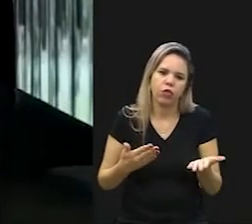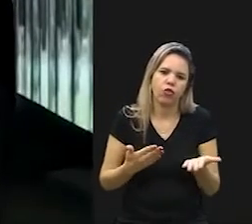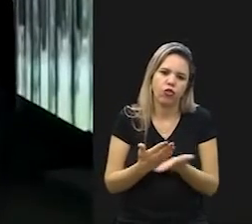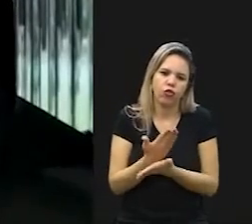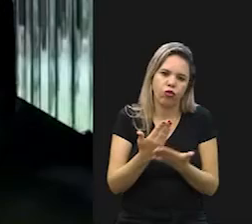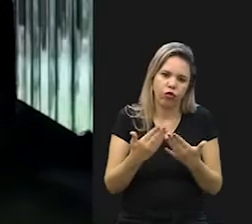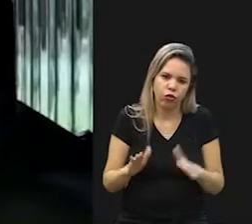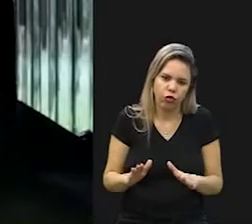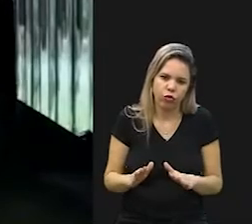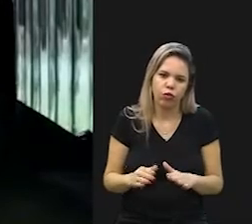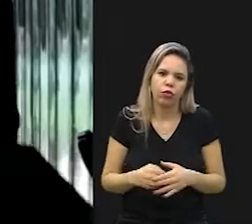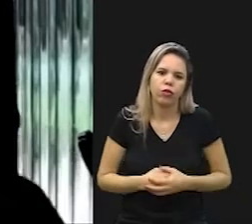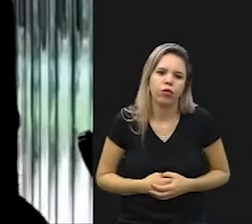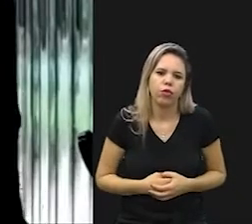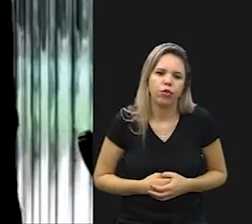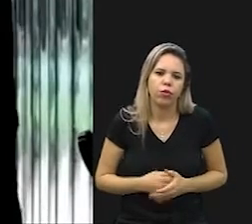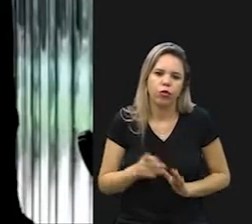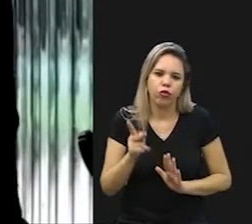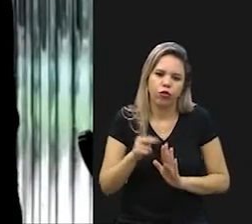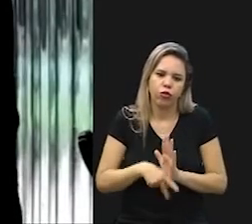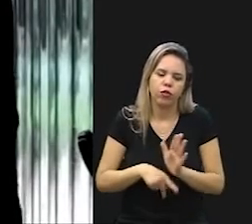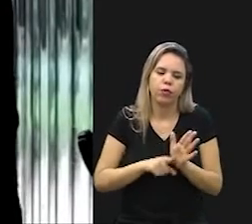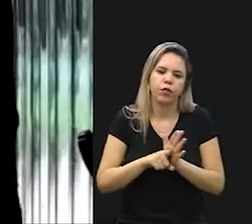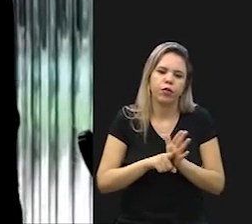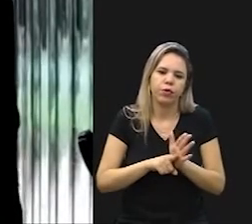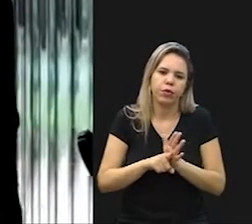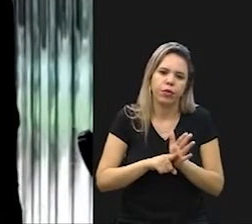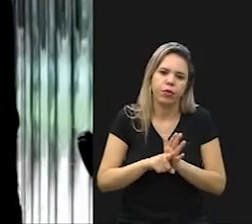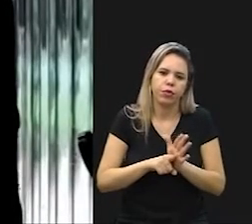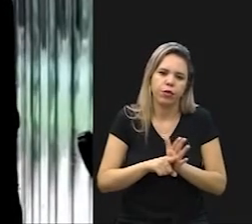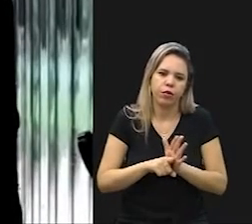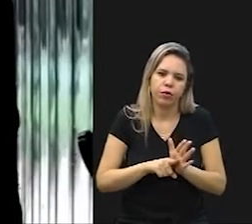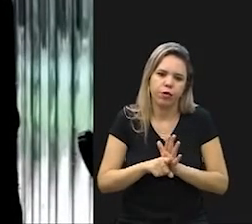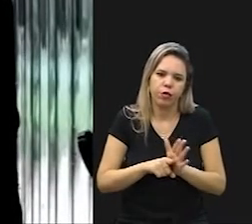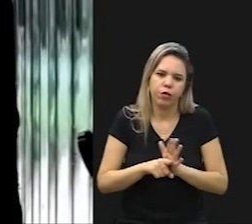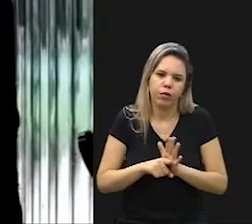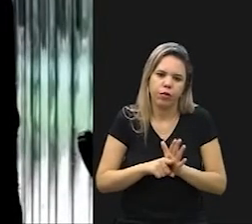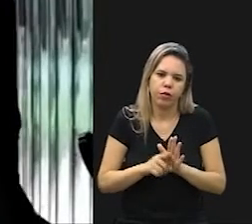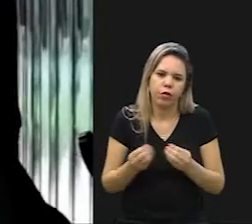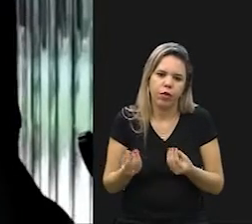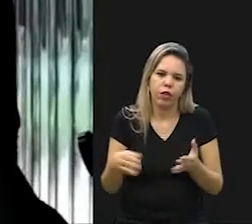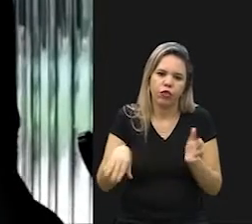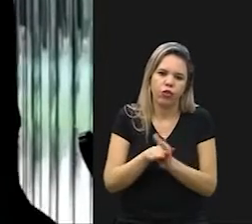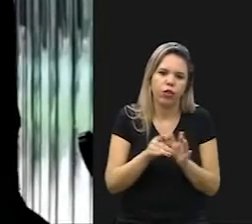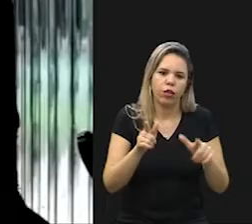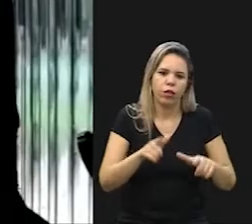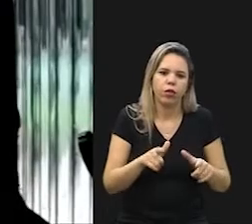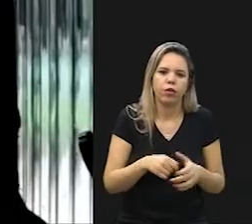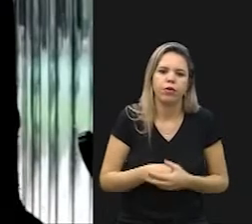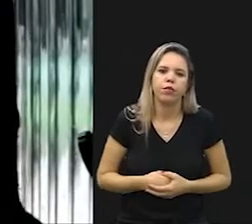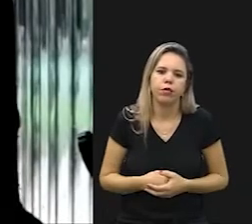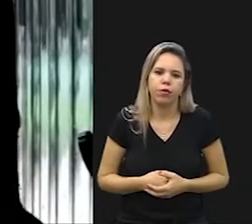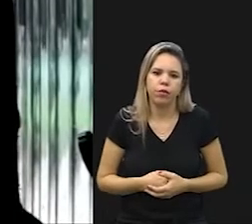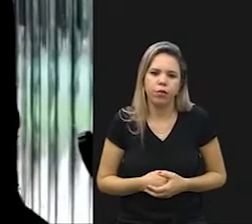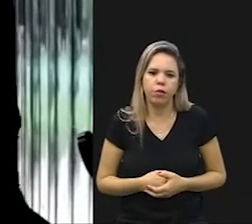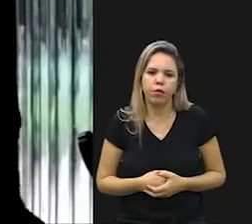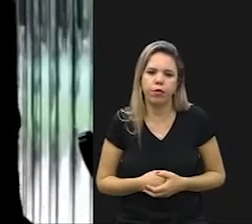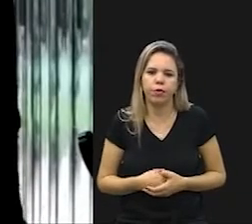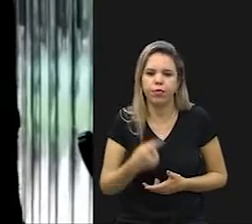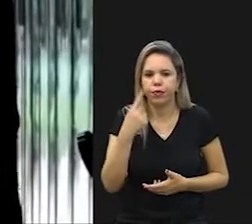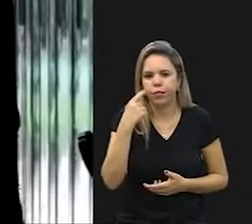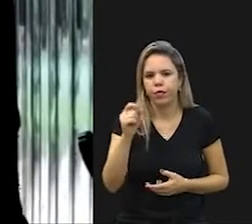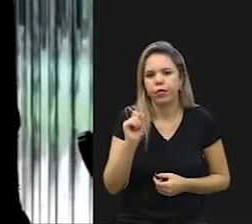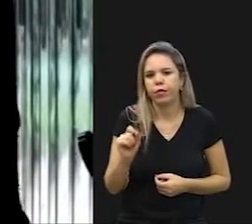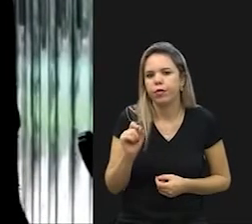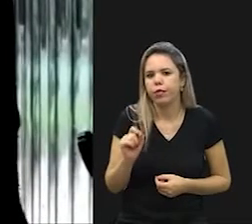precisa de projetos de pesquisa para se destinar até lá. E o